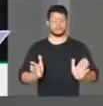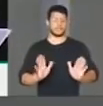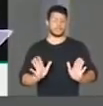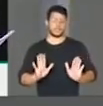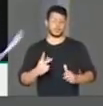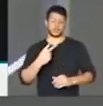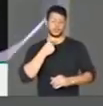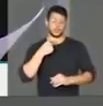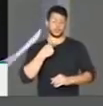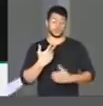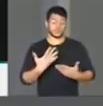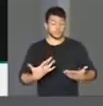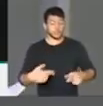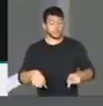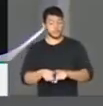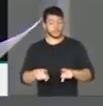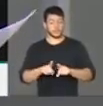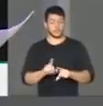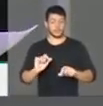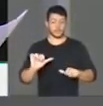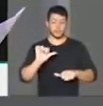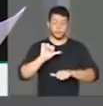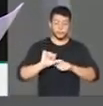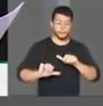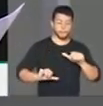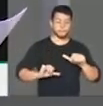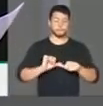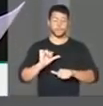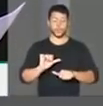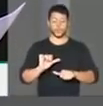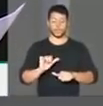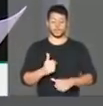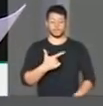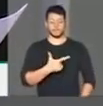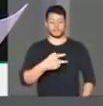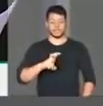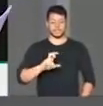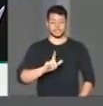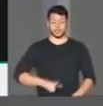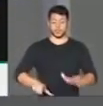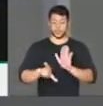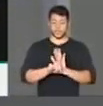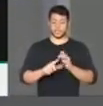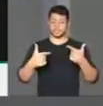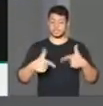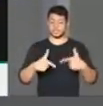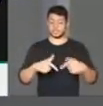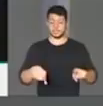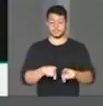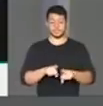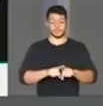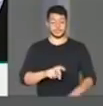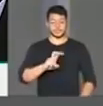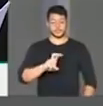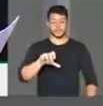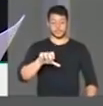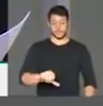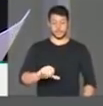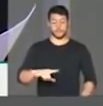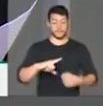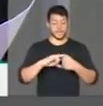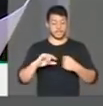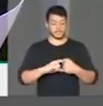ilegal. Ela modifica 25 leis trabalhistas e 59 artigos da